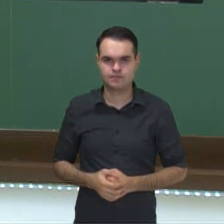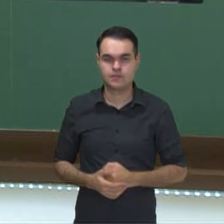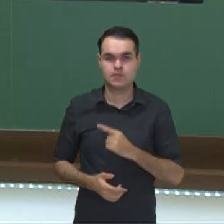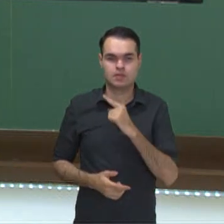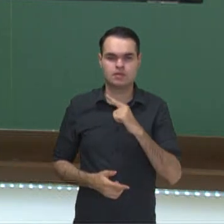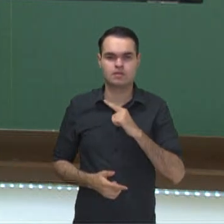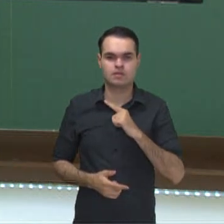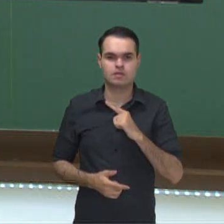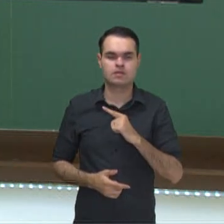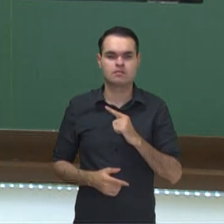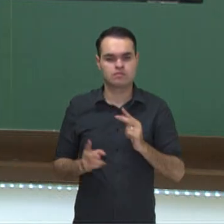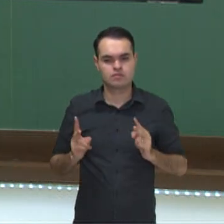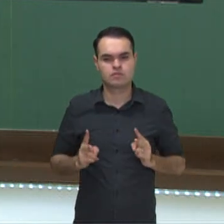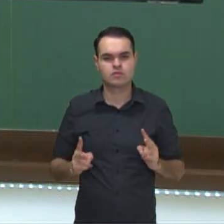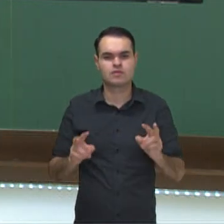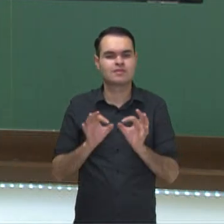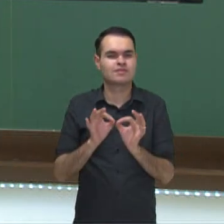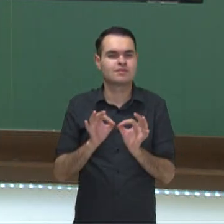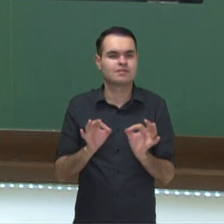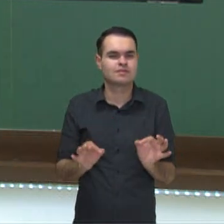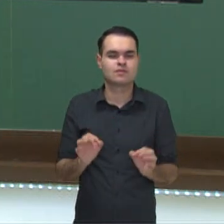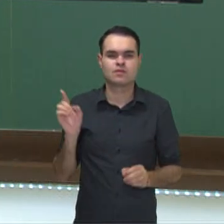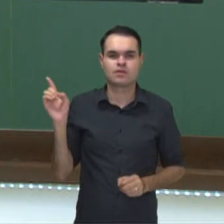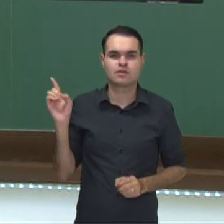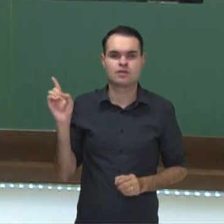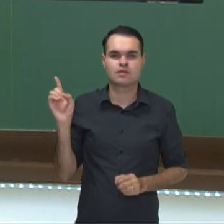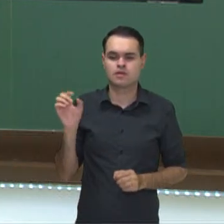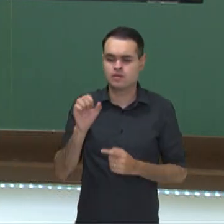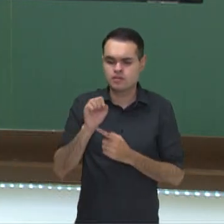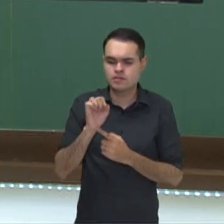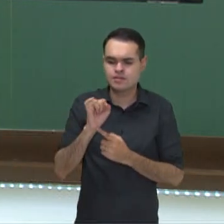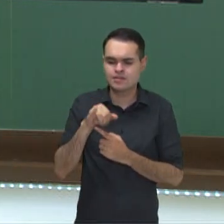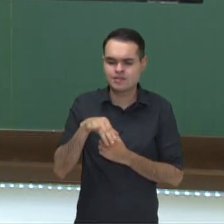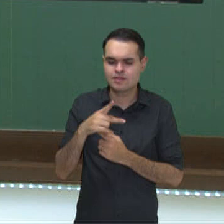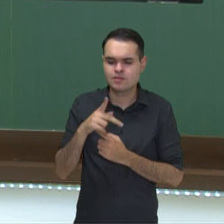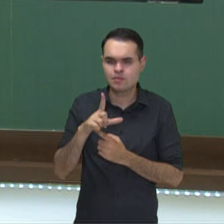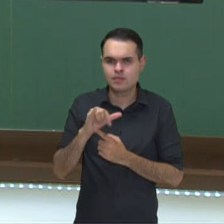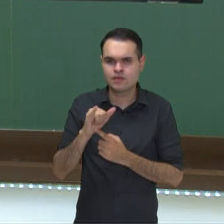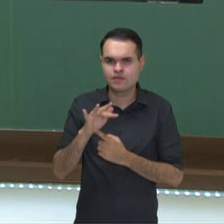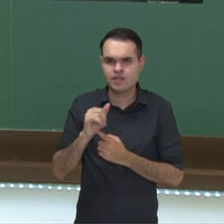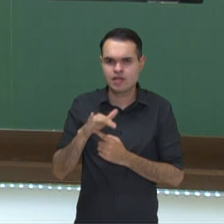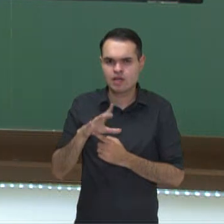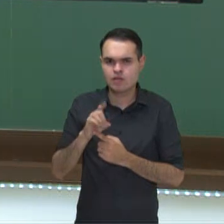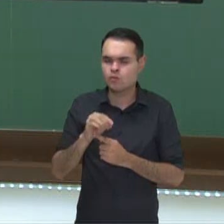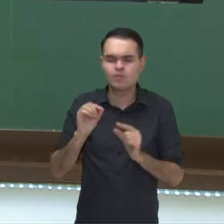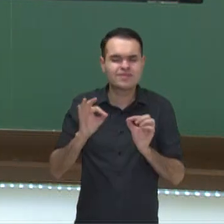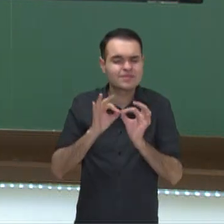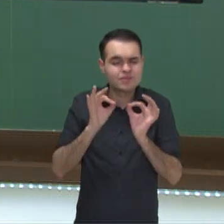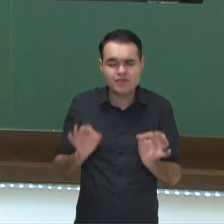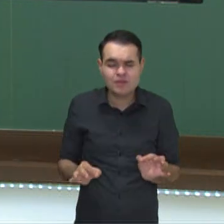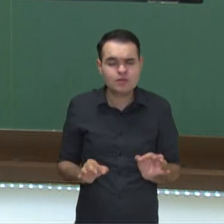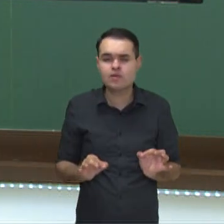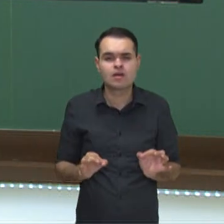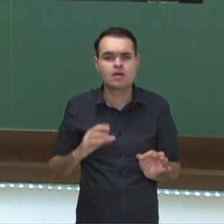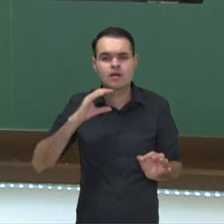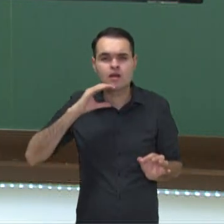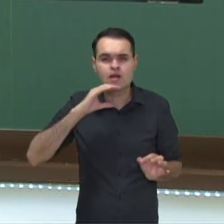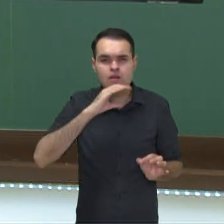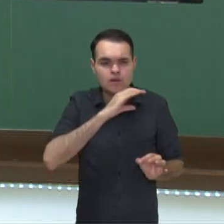simplificando. Então, na sequência, o simplificando vai mostrar, simplificando, o calor fica preso nas metrópoles. Isso que é uma ilha de